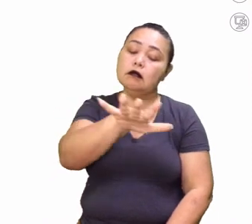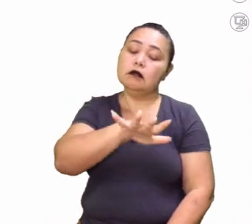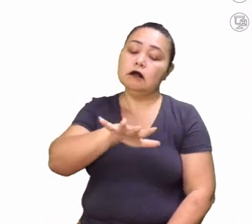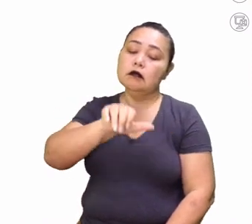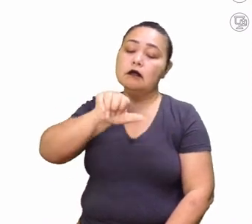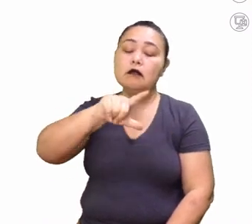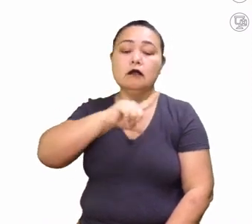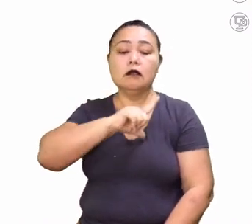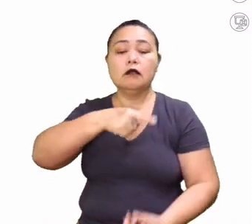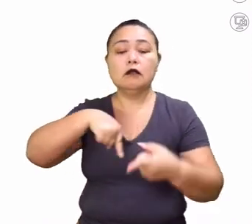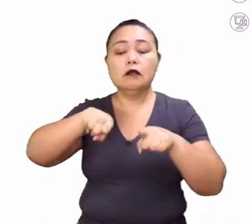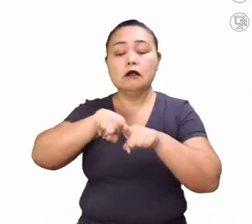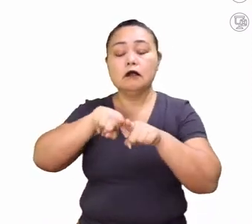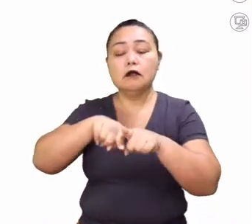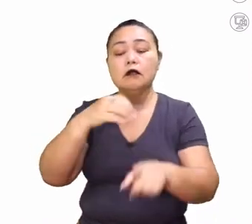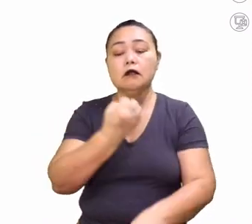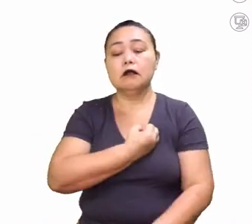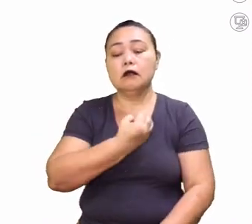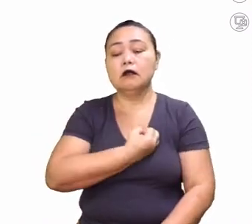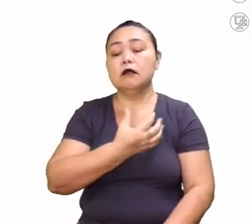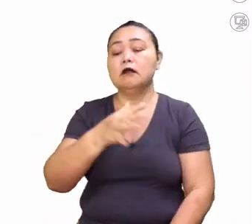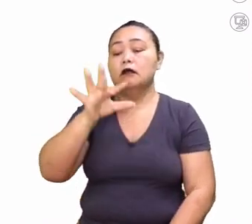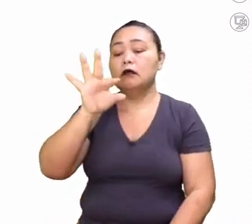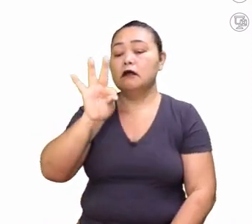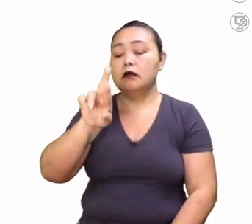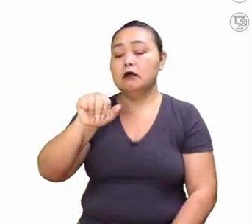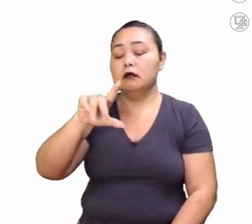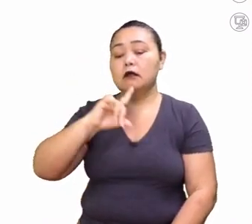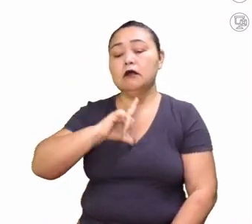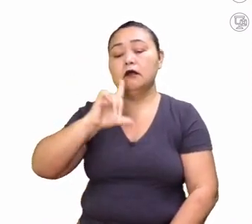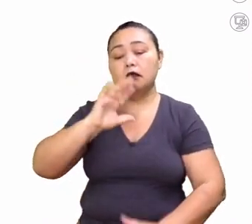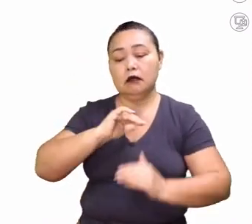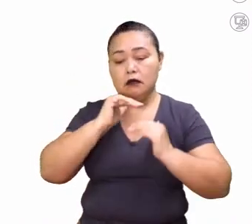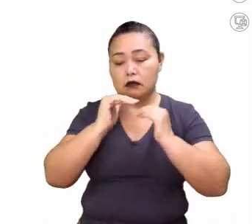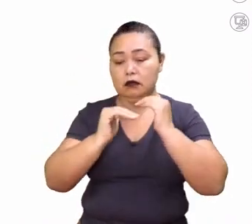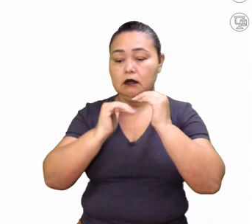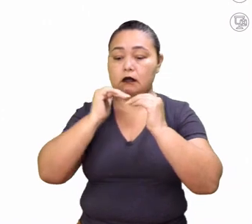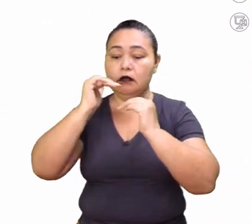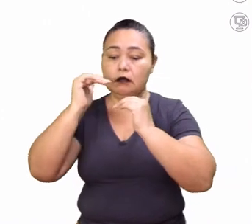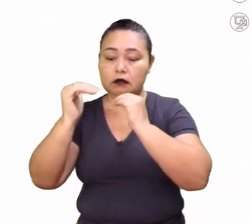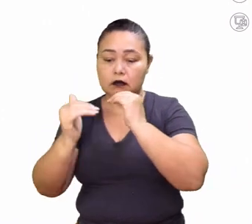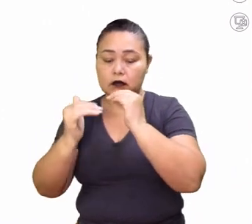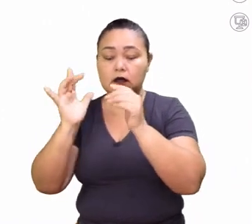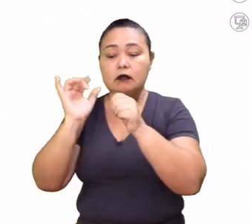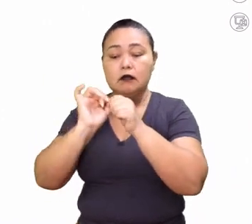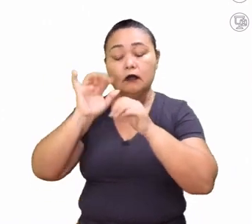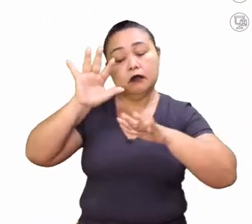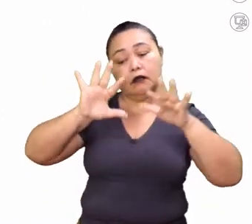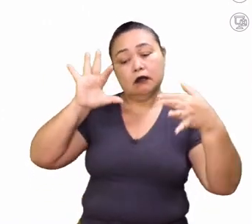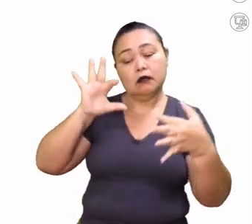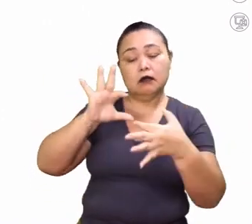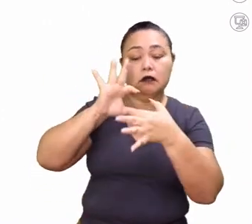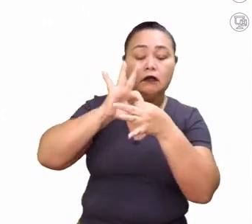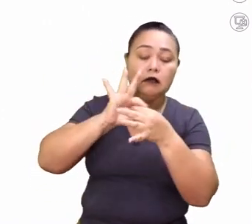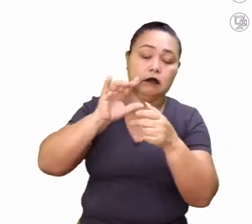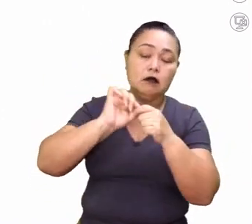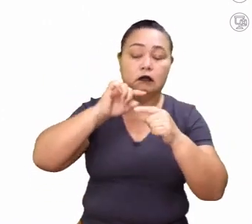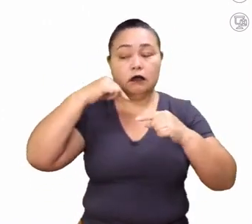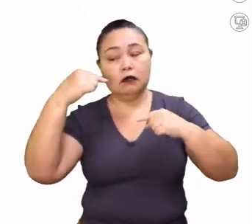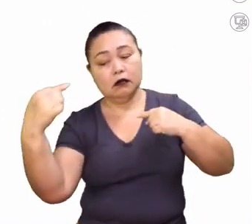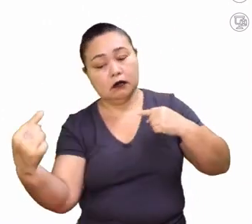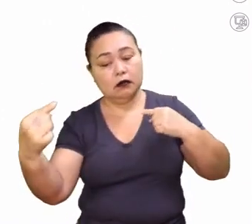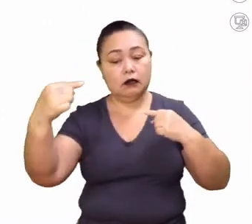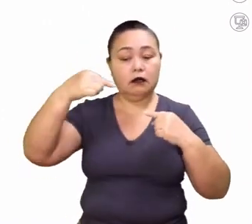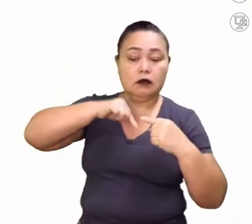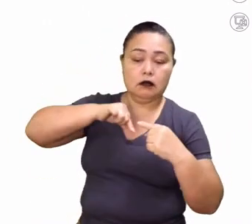ao valor numérico do trabalho Lembrando que trabalho é escalar não é vetorial não depende de ir vir né e